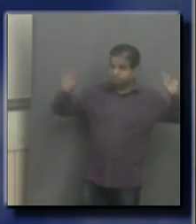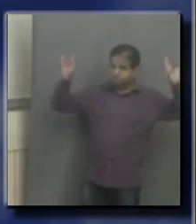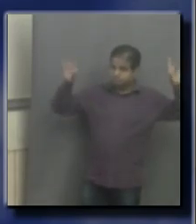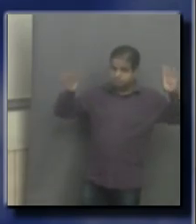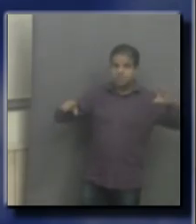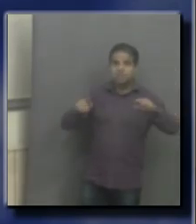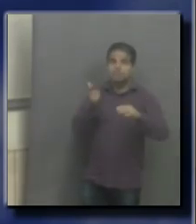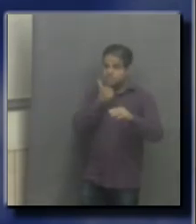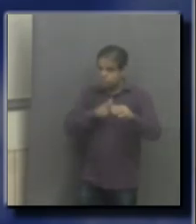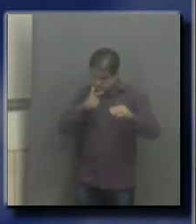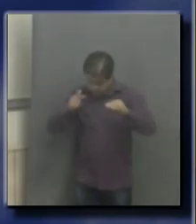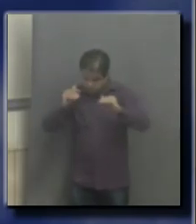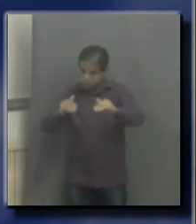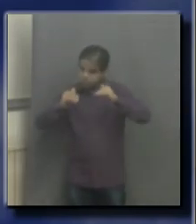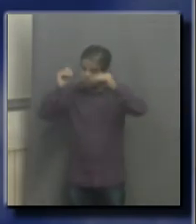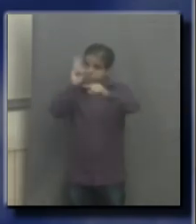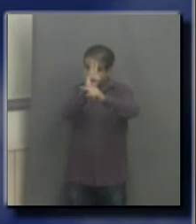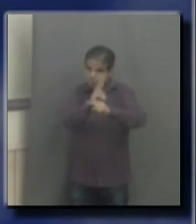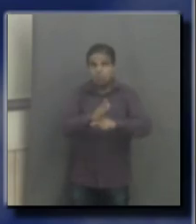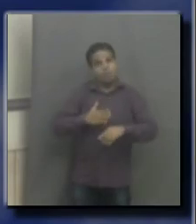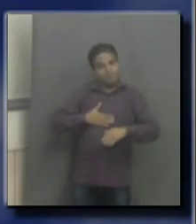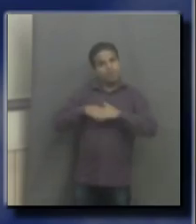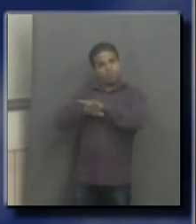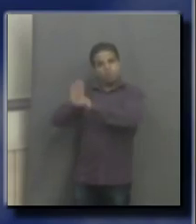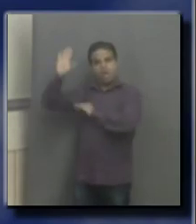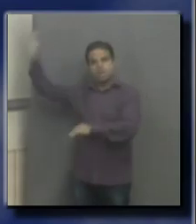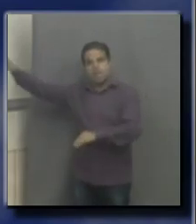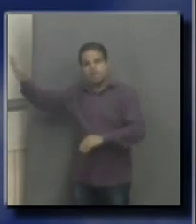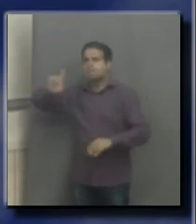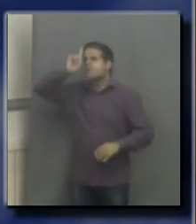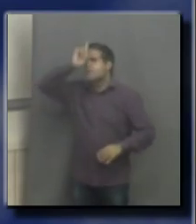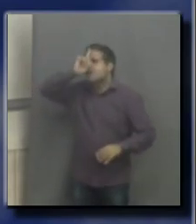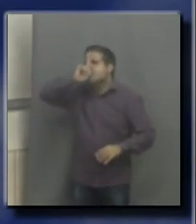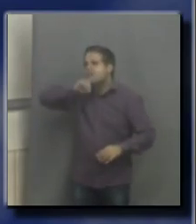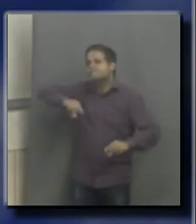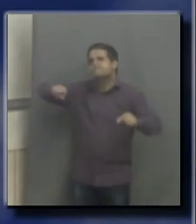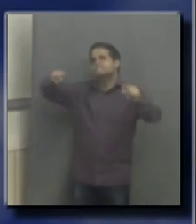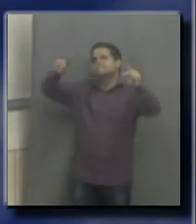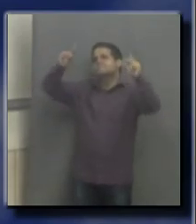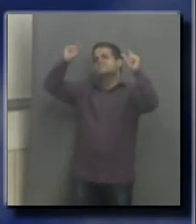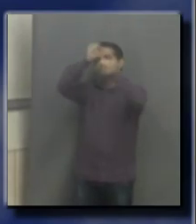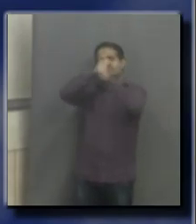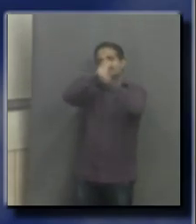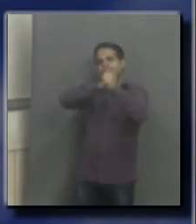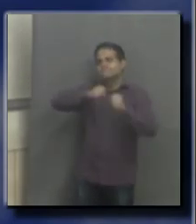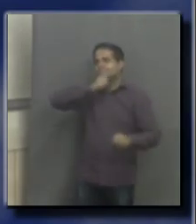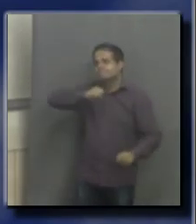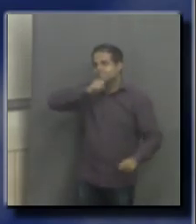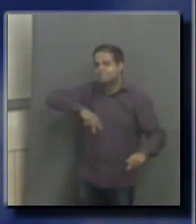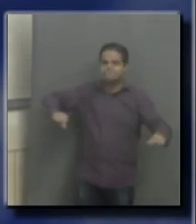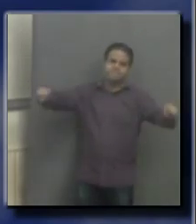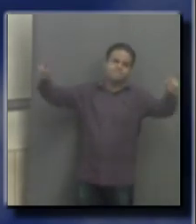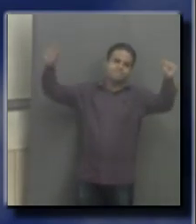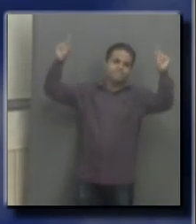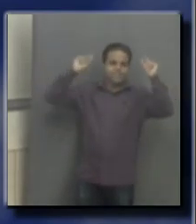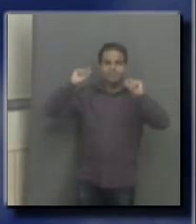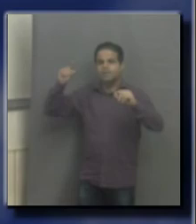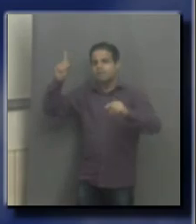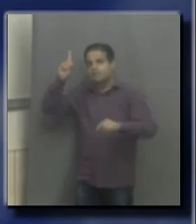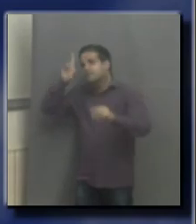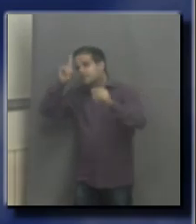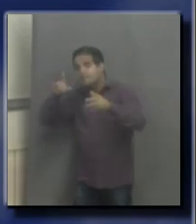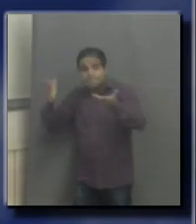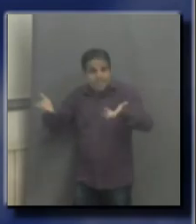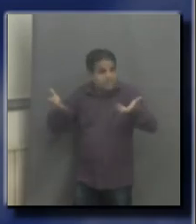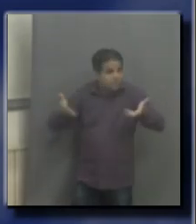para ser supervisor de estágio. O meu está lá, guardado, bem amareladinho, porque isso é muito velho. Mas, atualmente, a